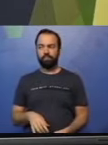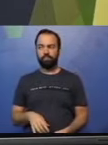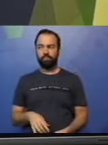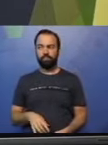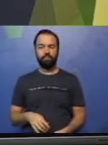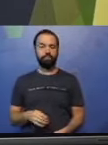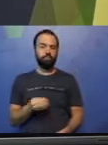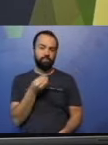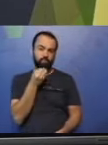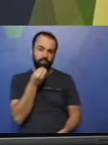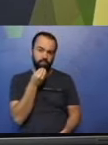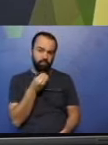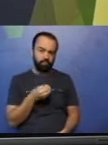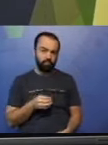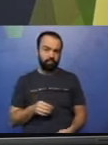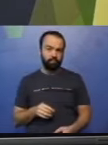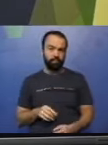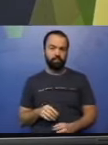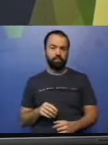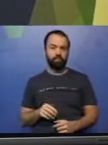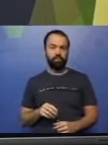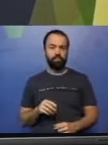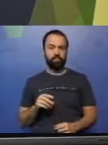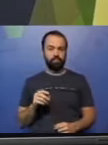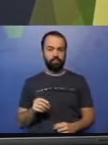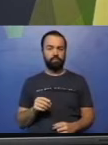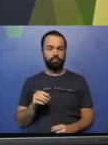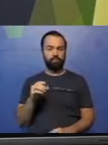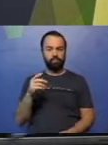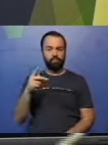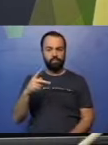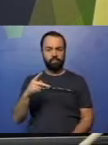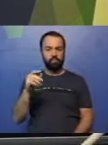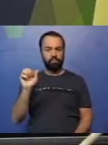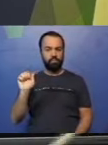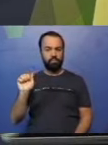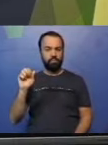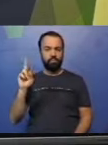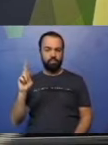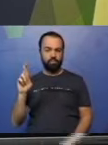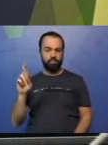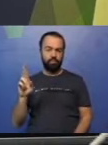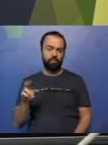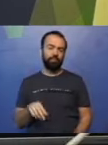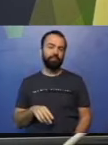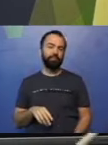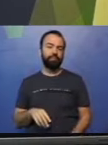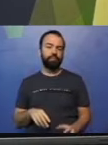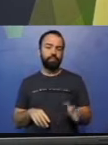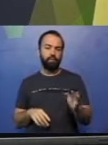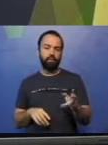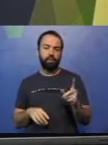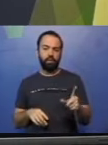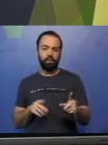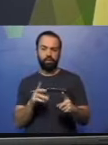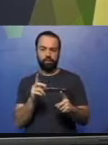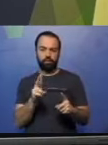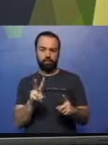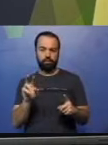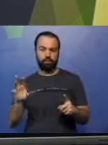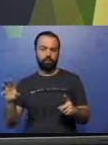A chance de sair um número par? De 1 a 6, tem algum par?